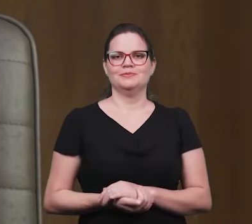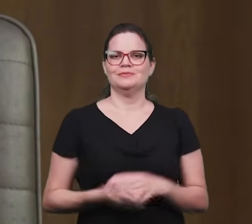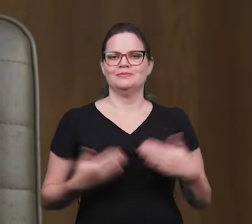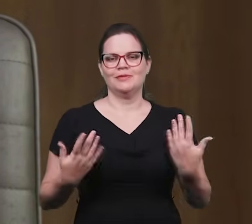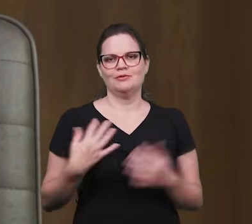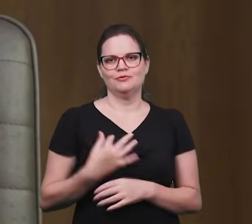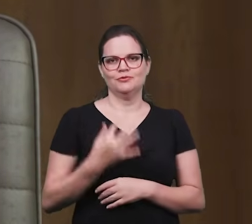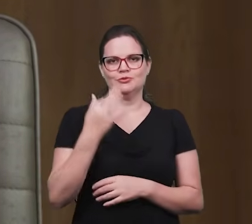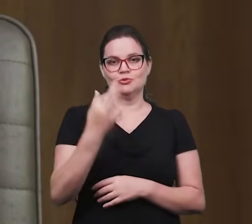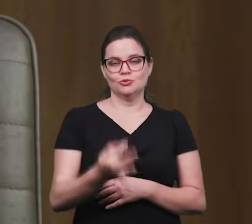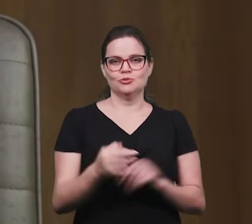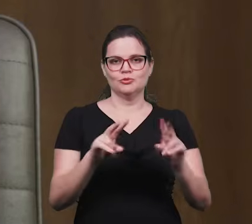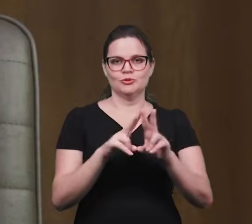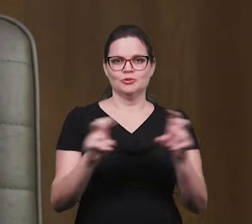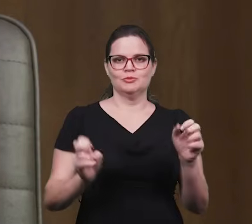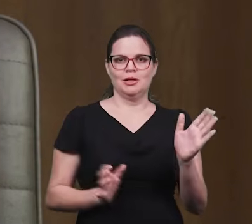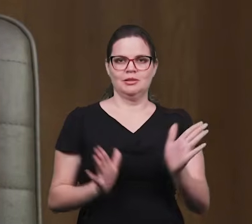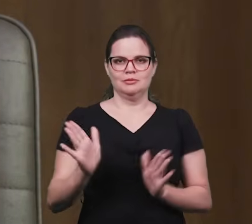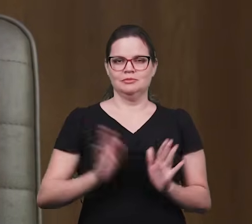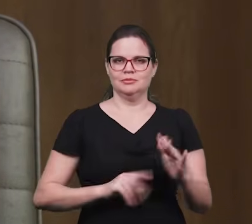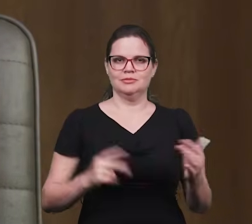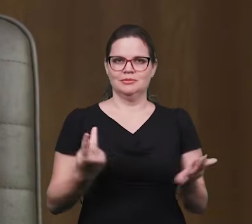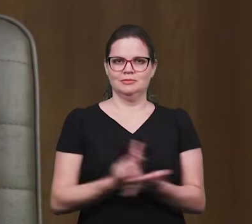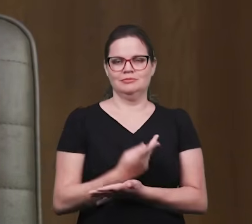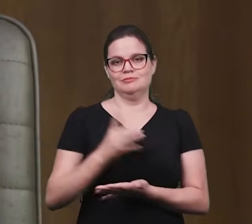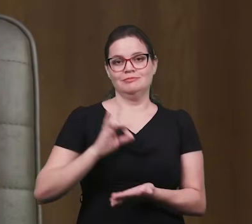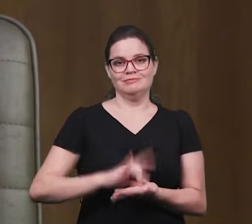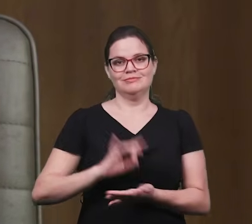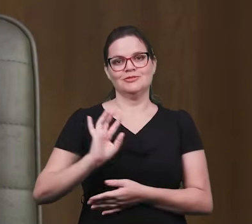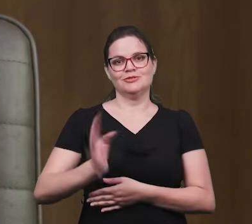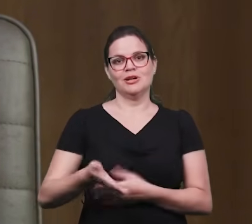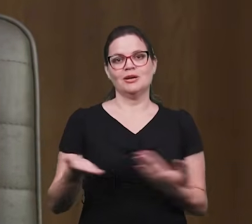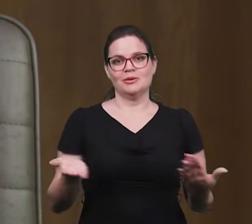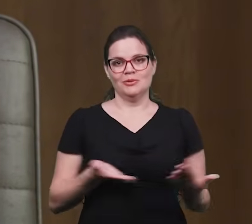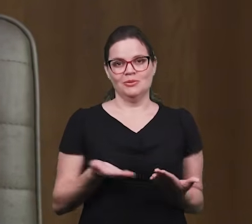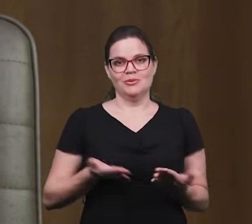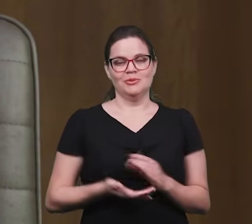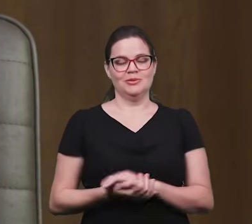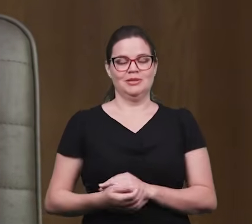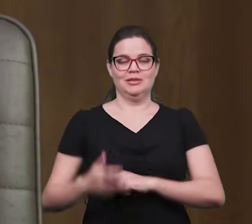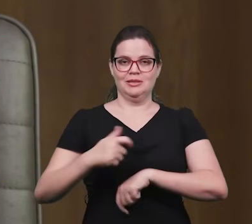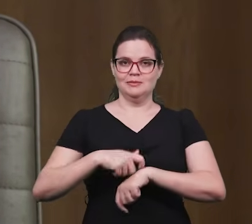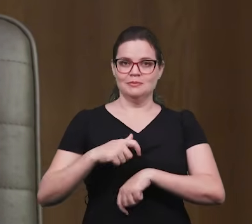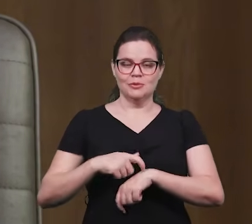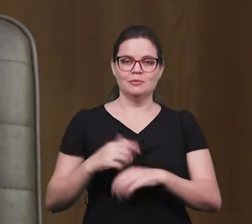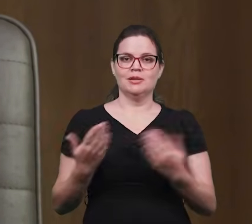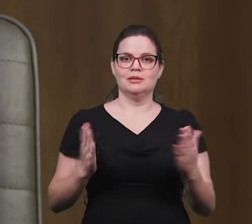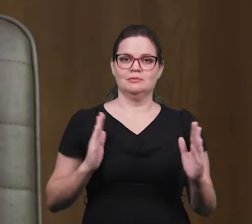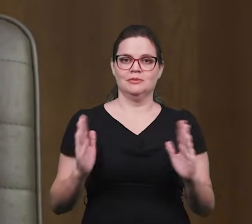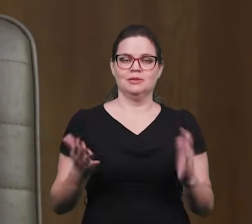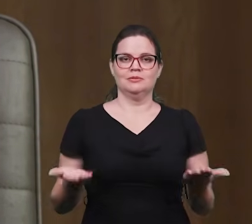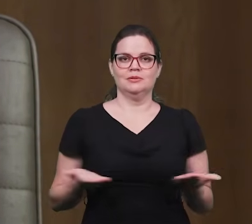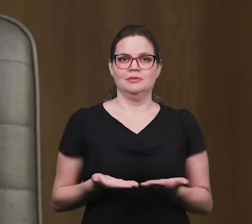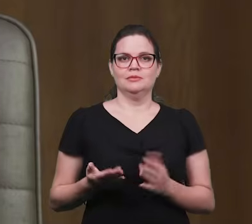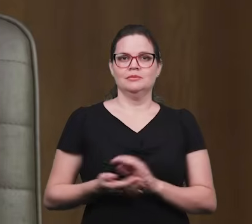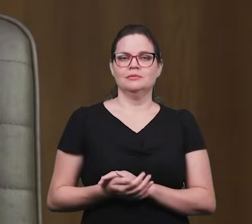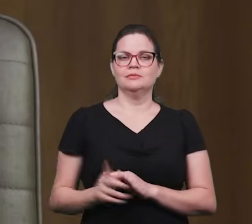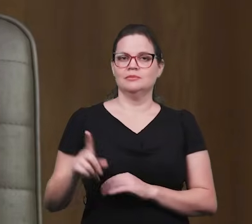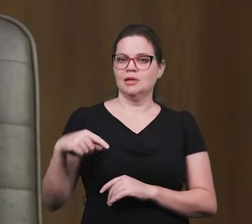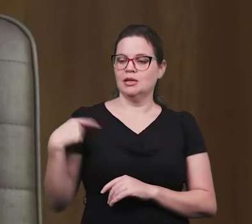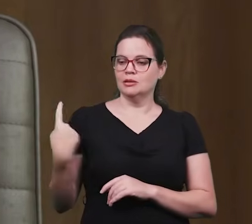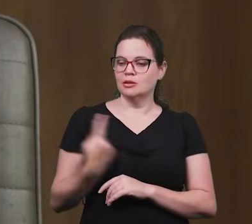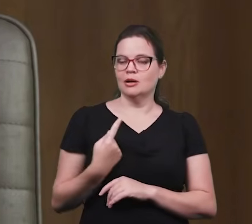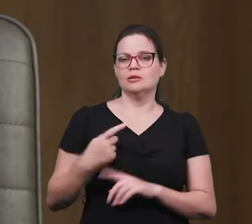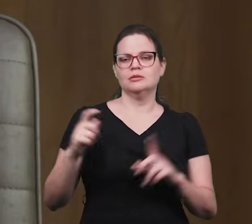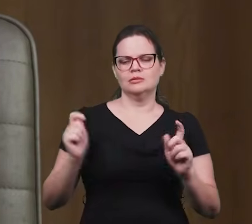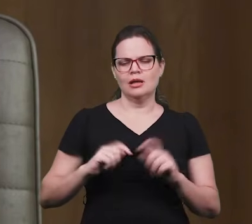É o futuro, né, da acessibilidade, está acontecendo, né, agora, nesses momentos, nesse período, e cabe,